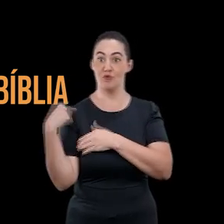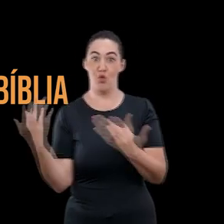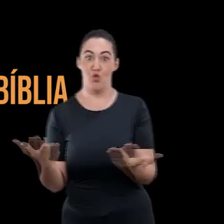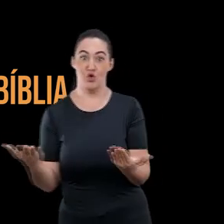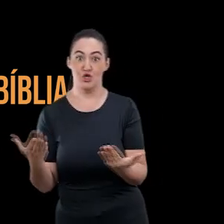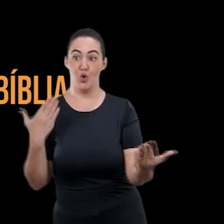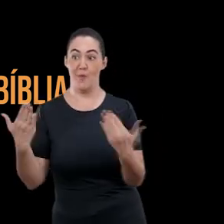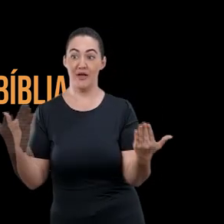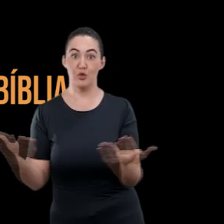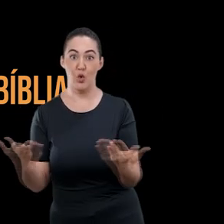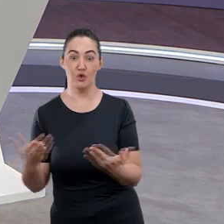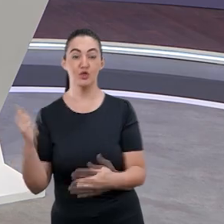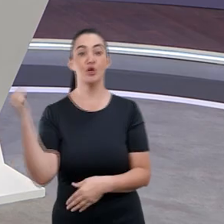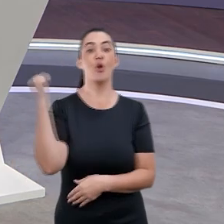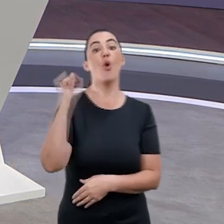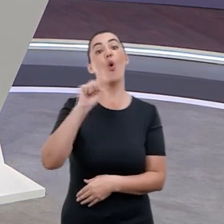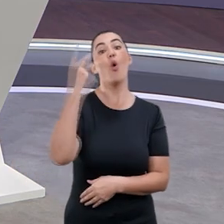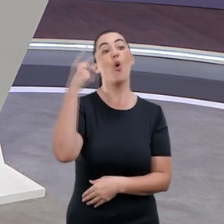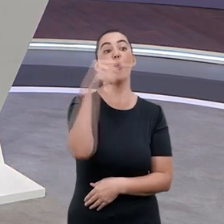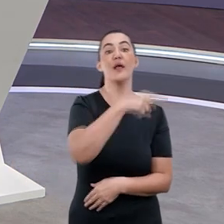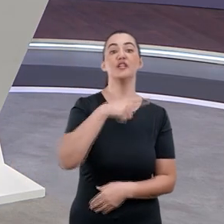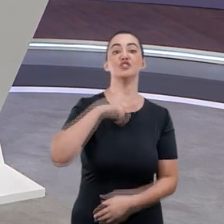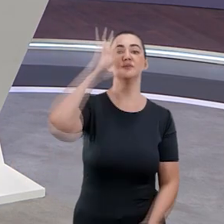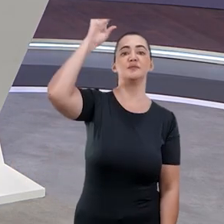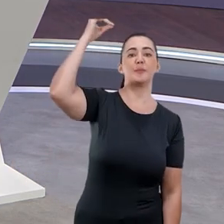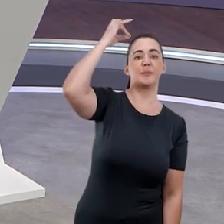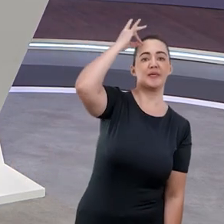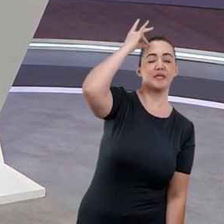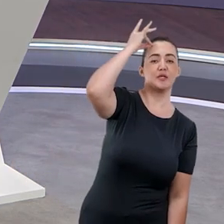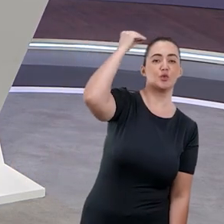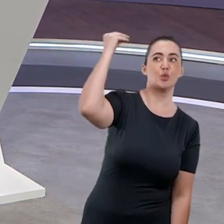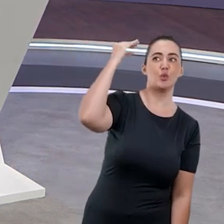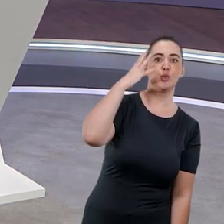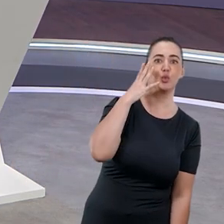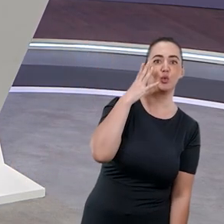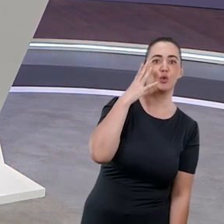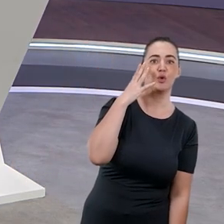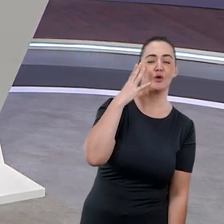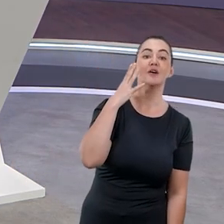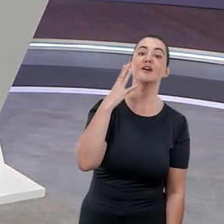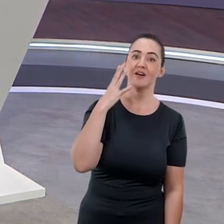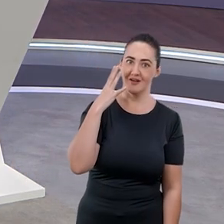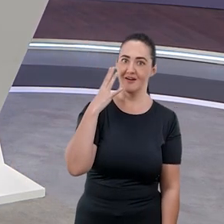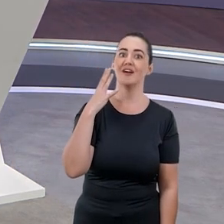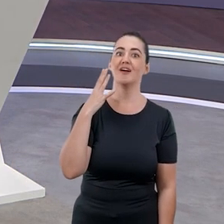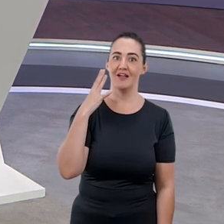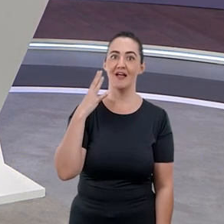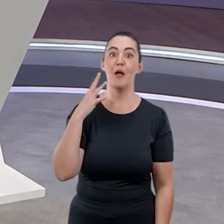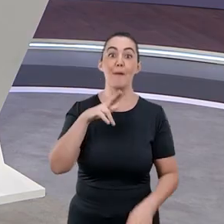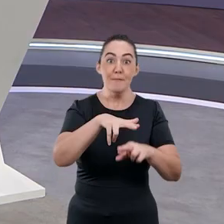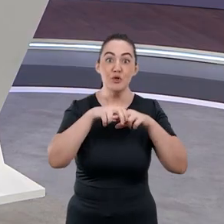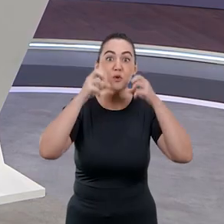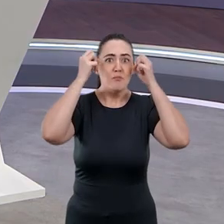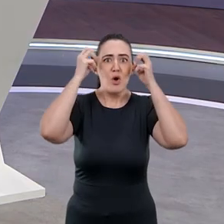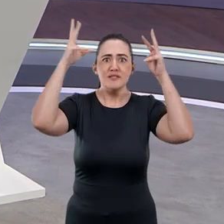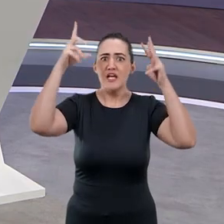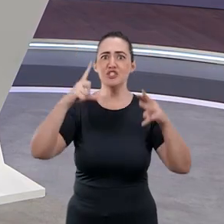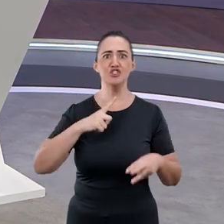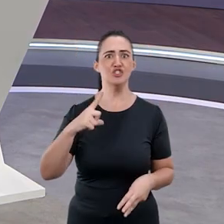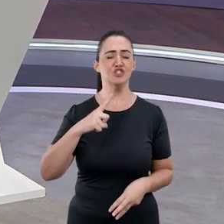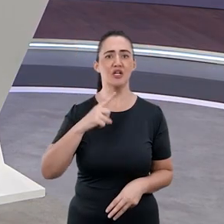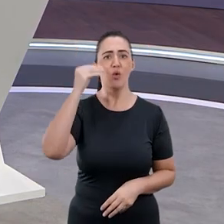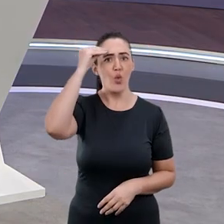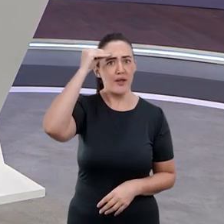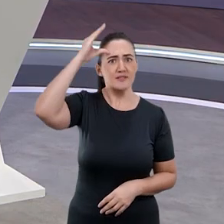creio que Moisés foi inspirado, e porque ele foi inspirado, ele tinha um conhecimento que as pessoas do século de Ampère não